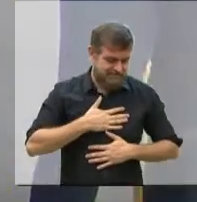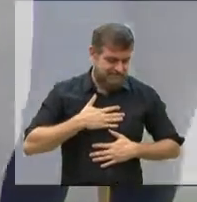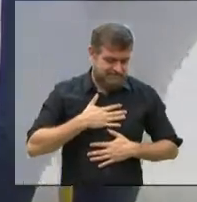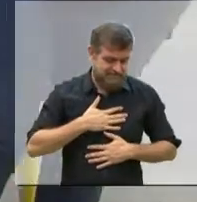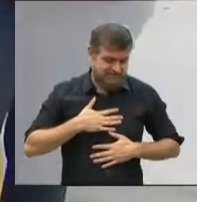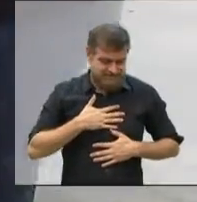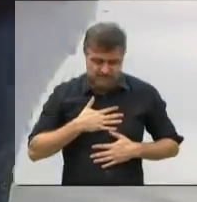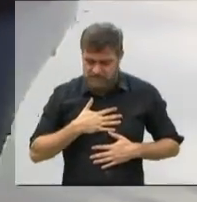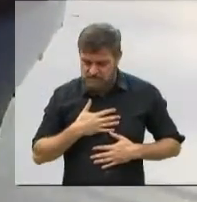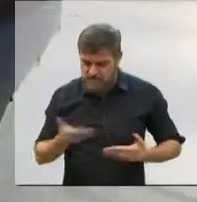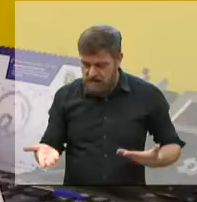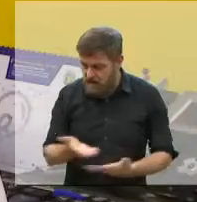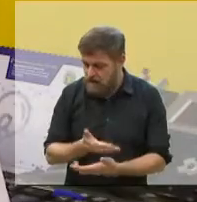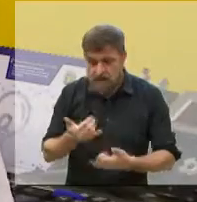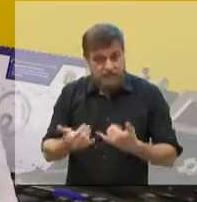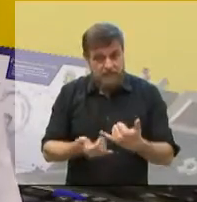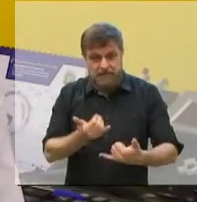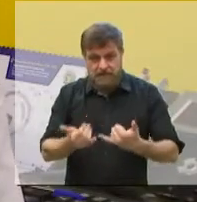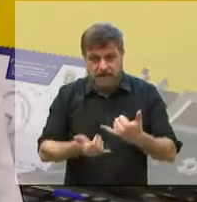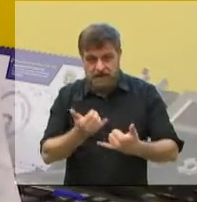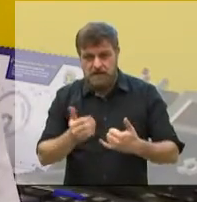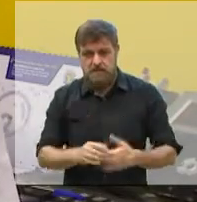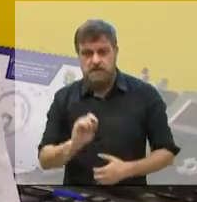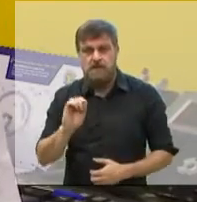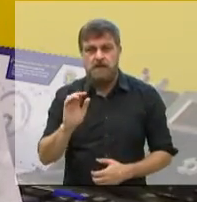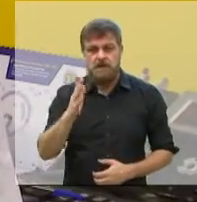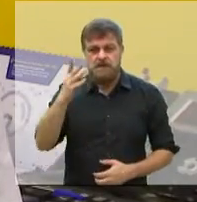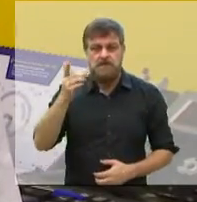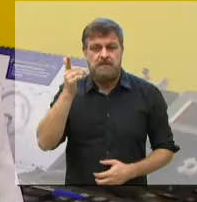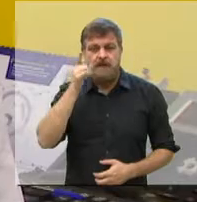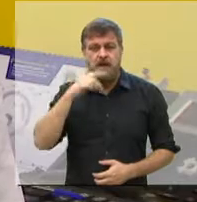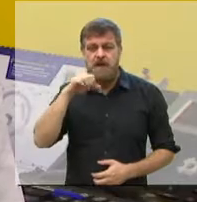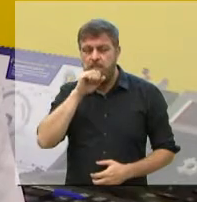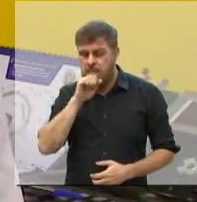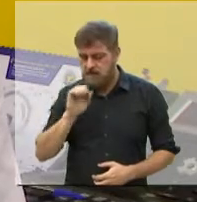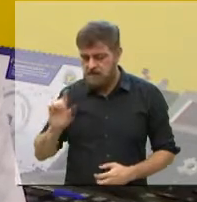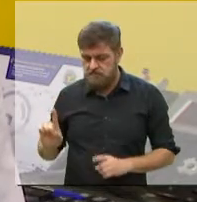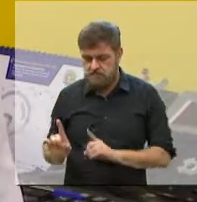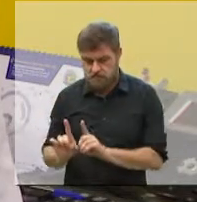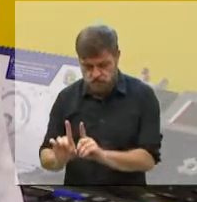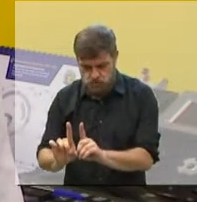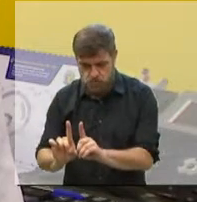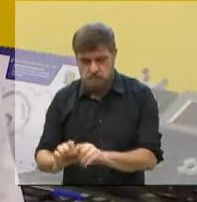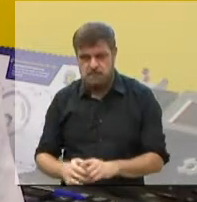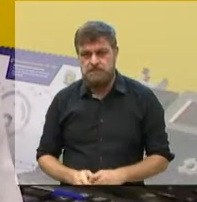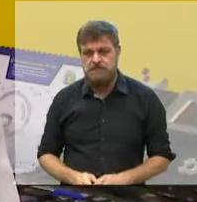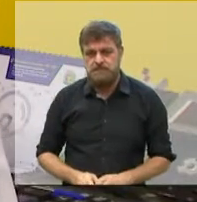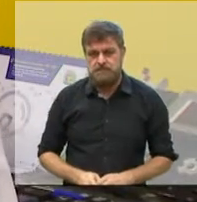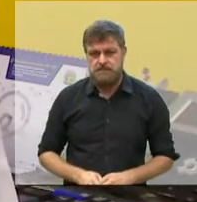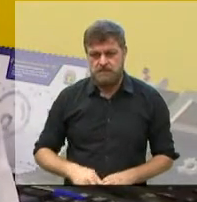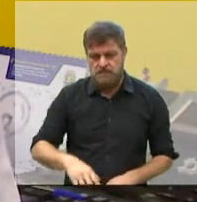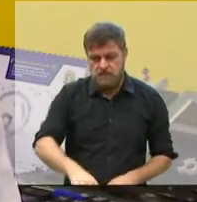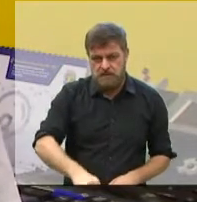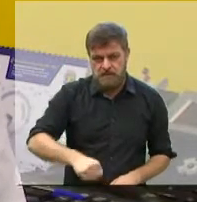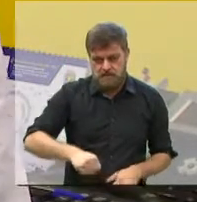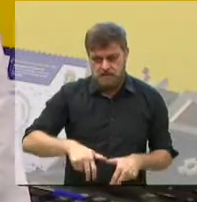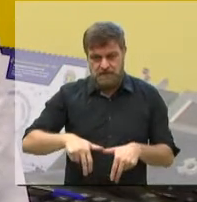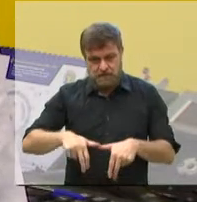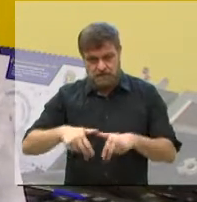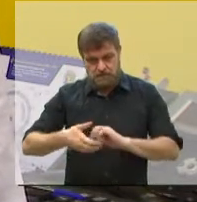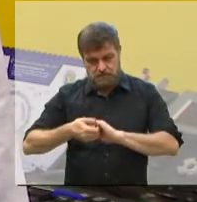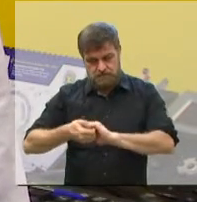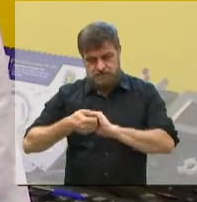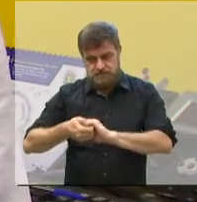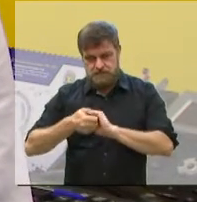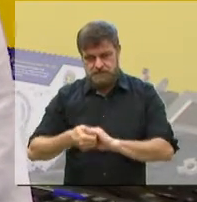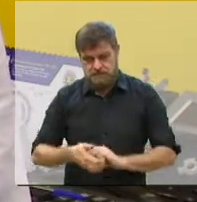e brincando os dois ali. Aí chegou uma mãe desse menino que estava brincando com ela, pegou na mão dela e